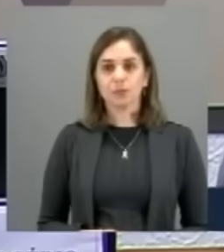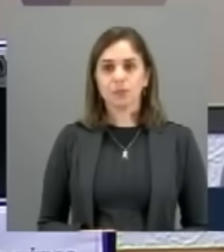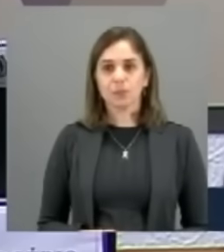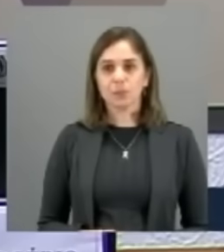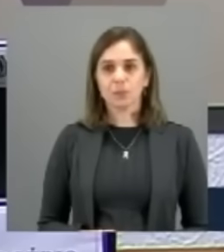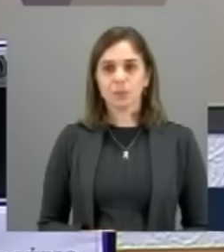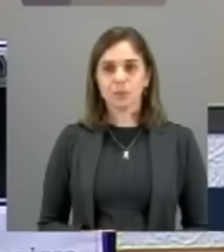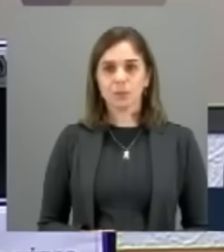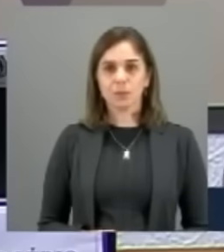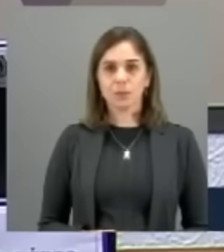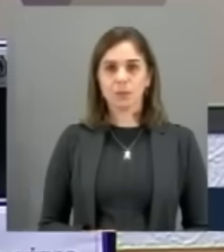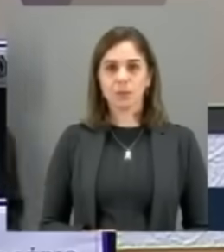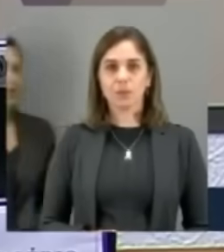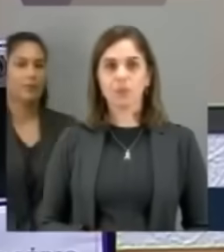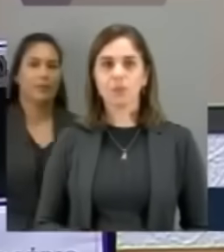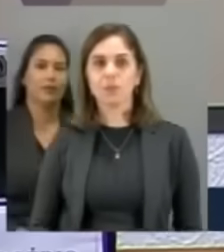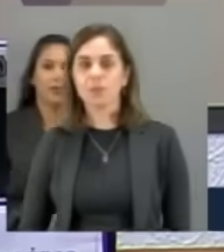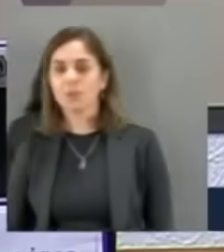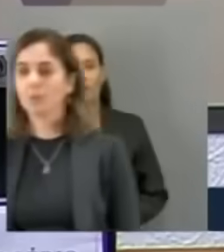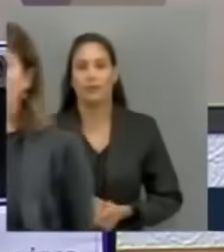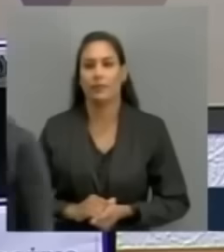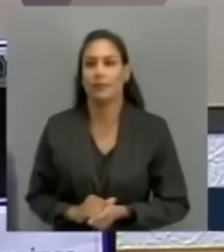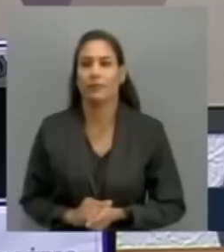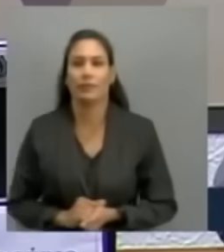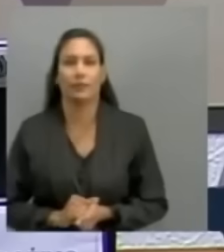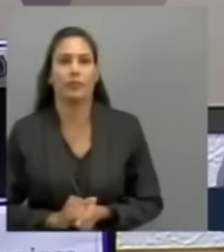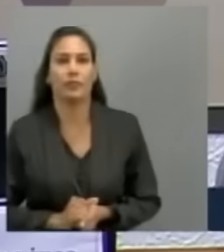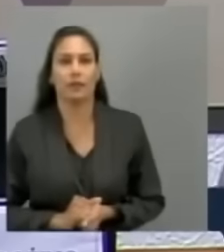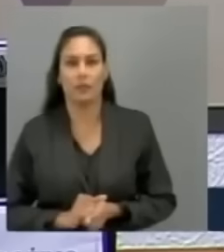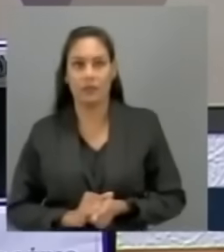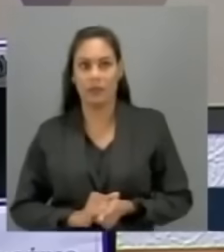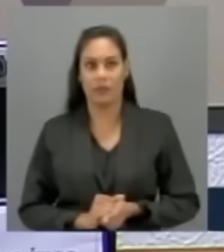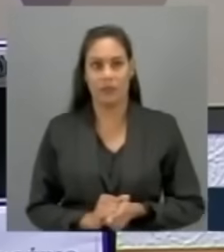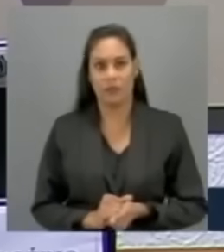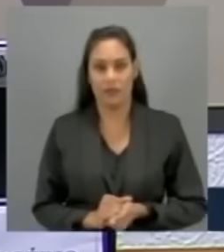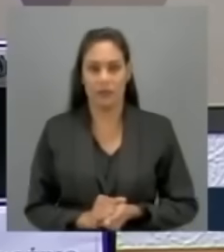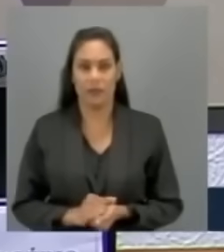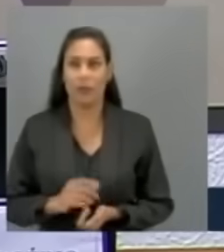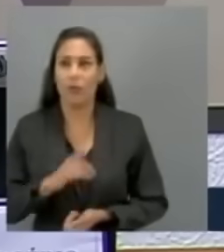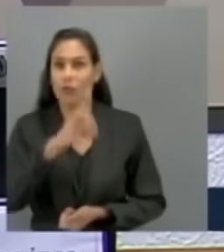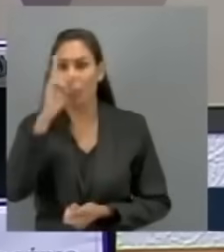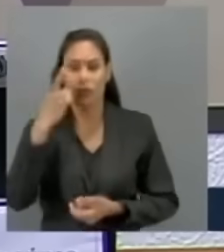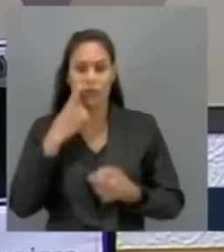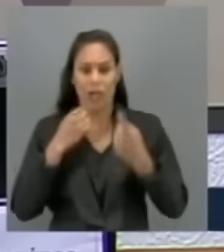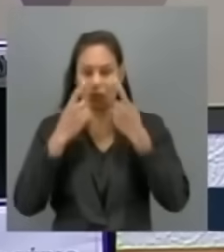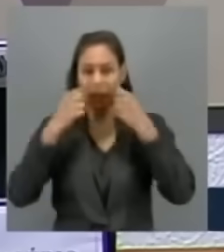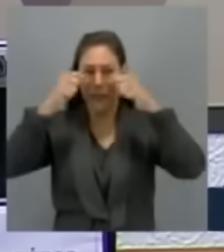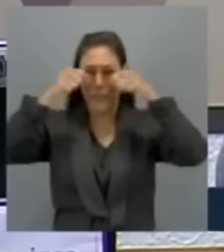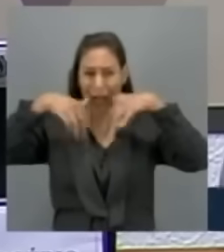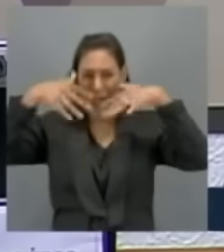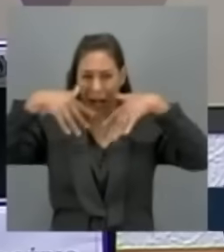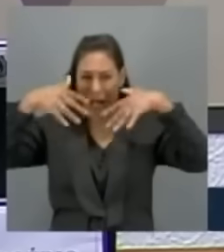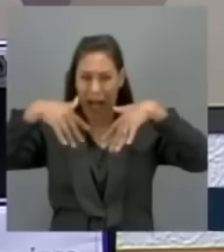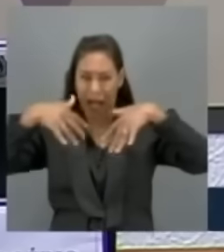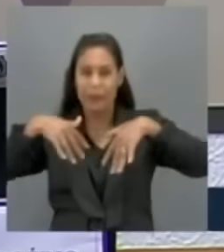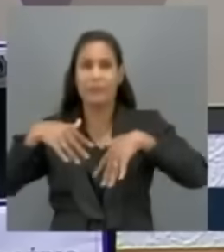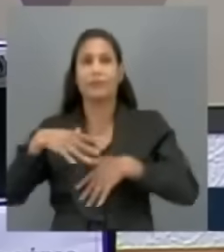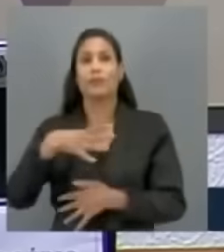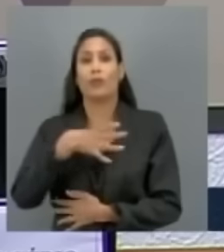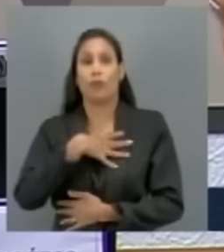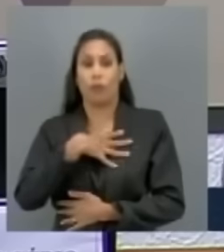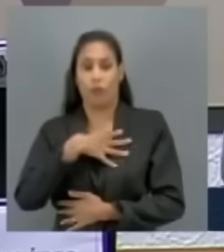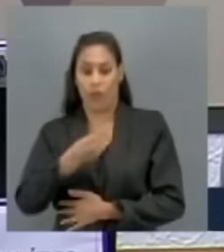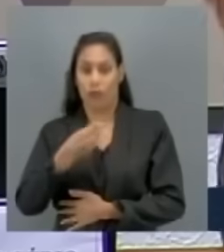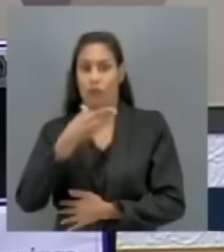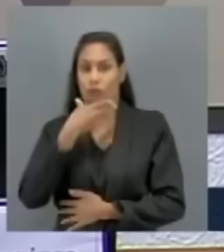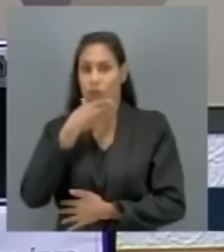um exemplo, porque eu gosto de dar exemplo. Foi um dos dias que eu mais chorei na minha vida. O filho de um homem muito famoso no Brasil,